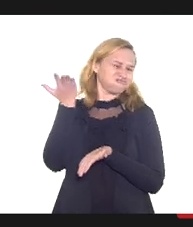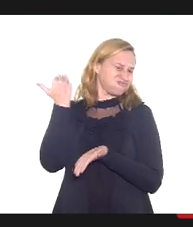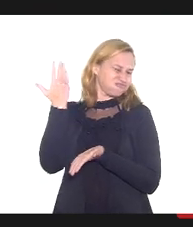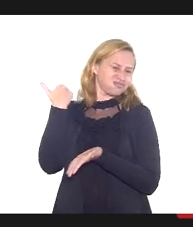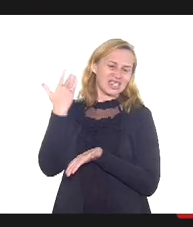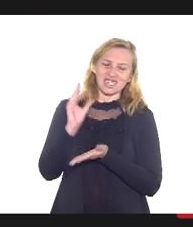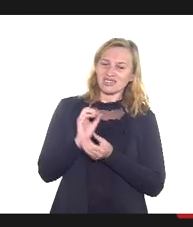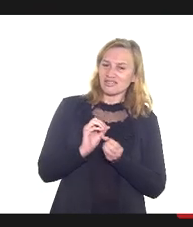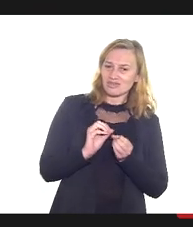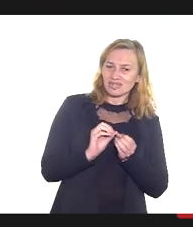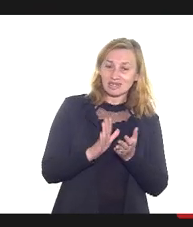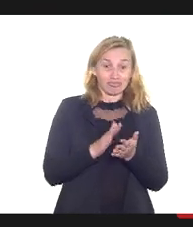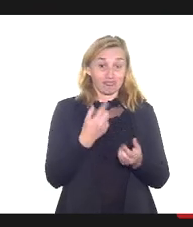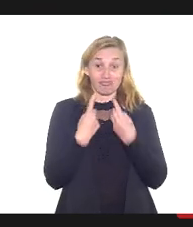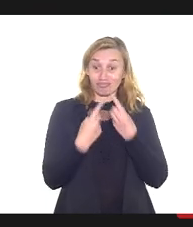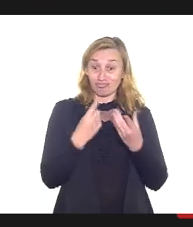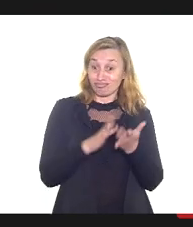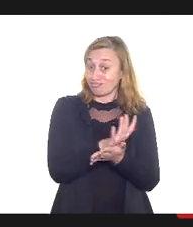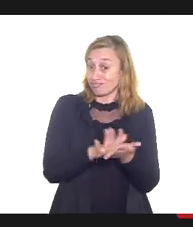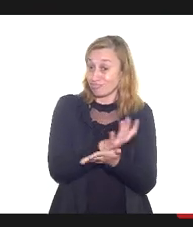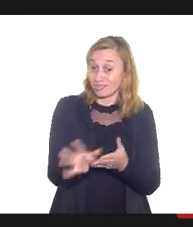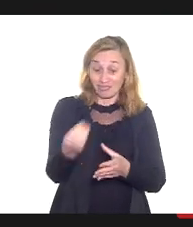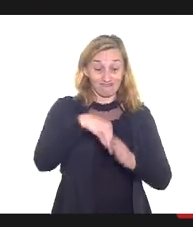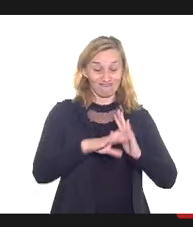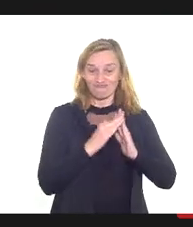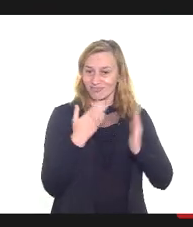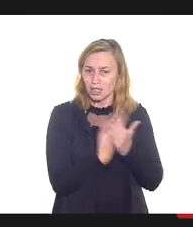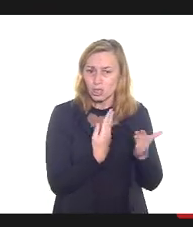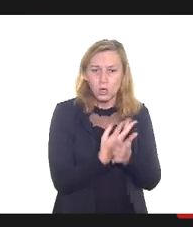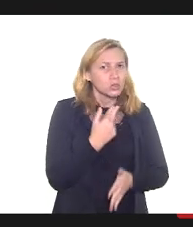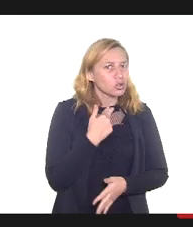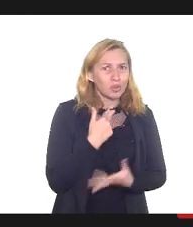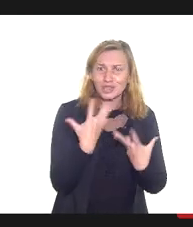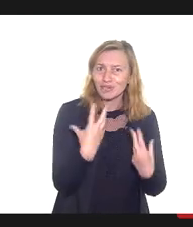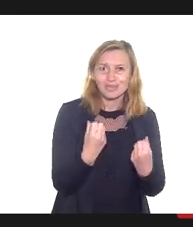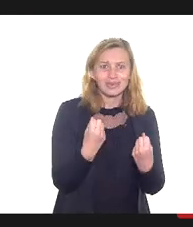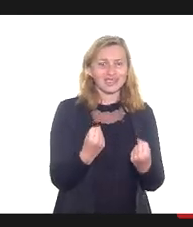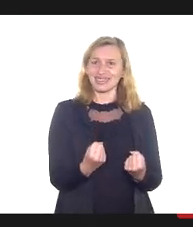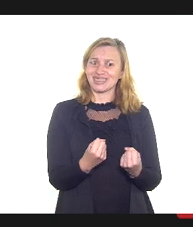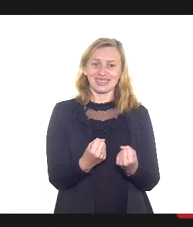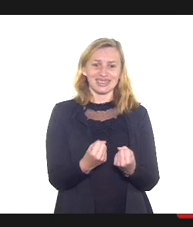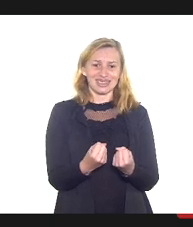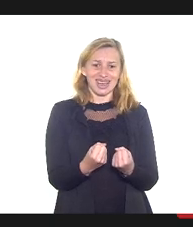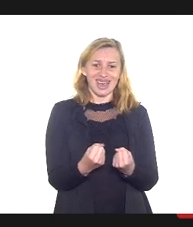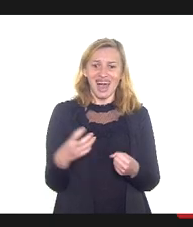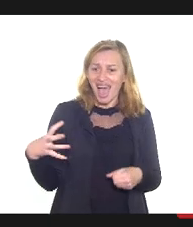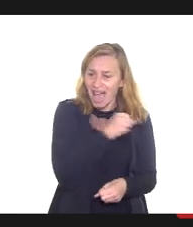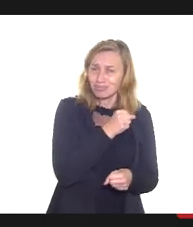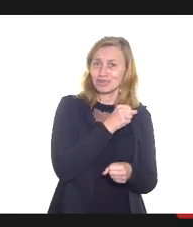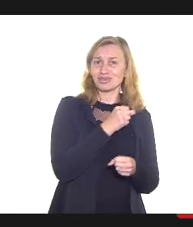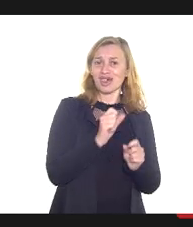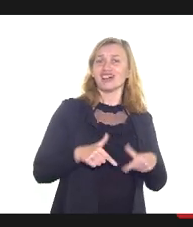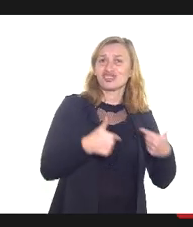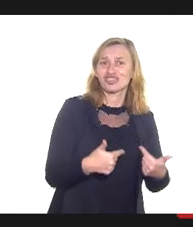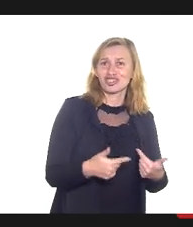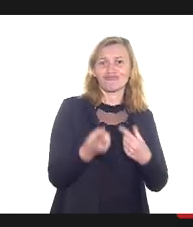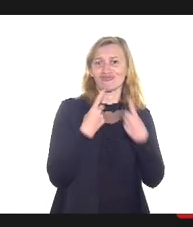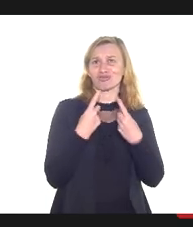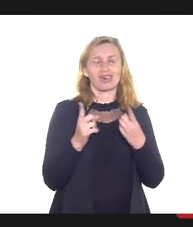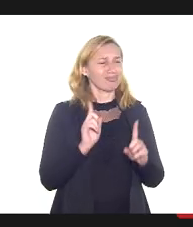não levaram esse debate para dentro das unidades escolares, nós não podemos fazer esse debate de uma forma apressada, até